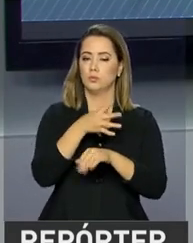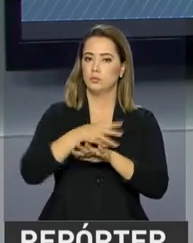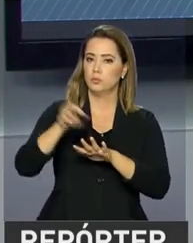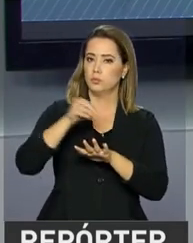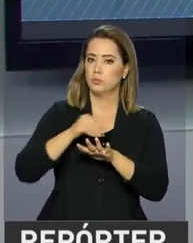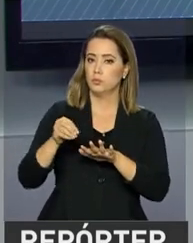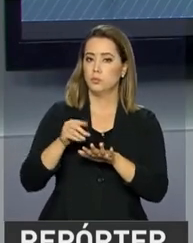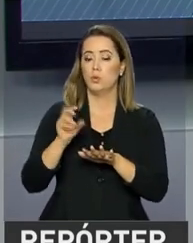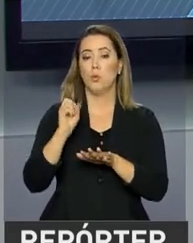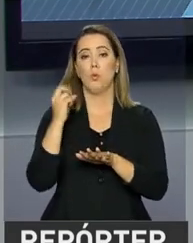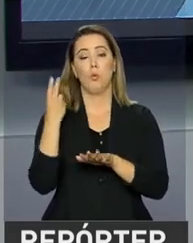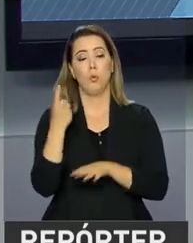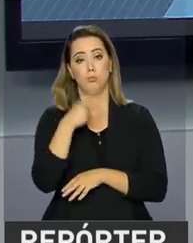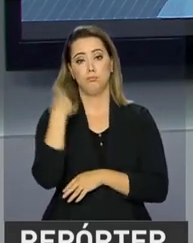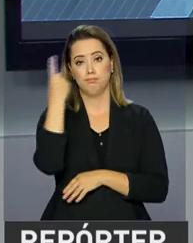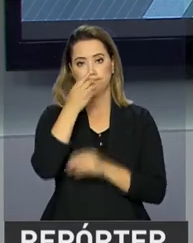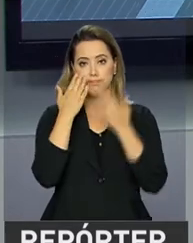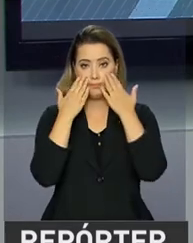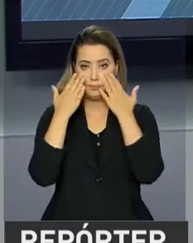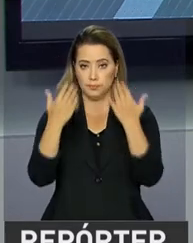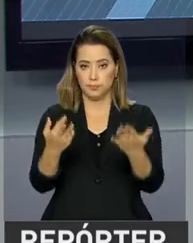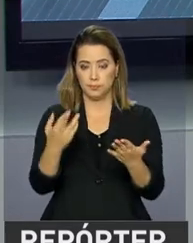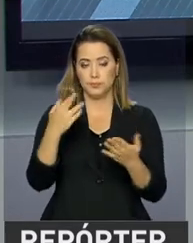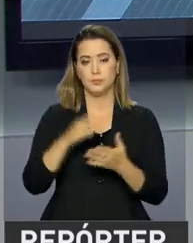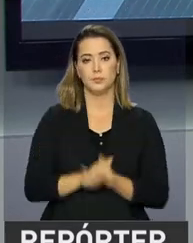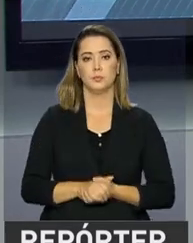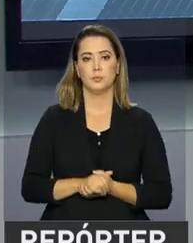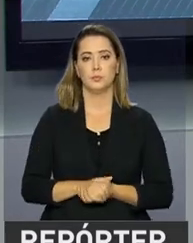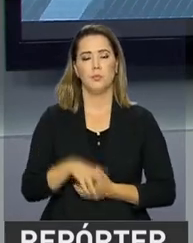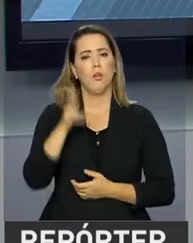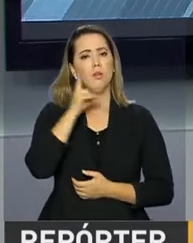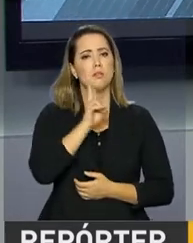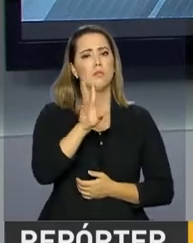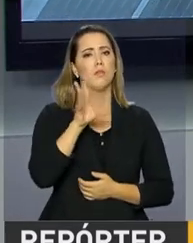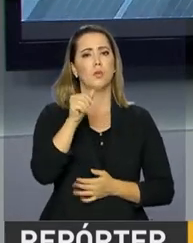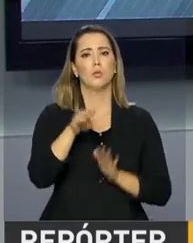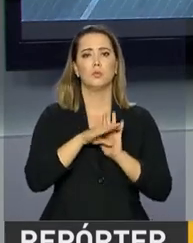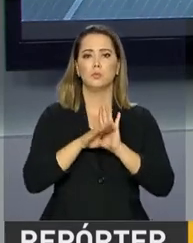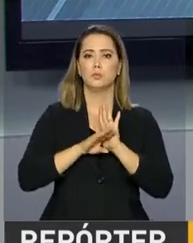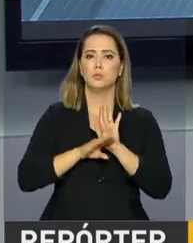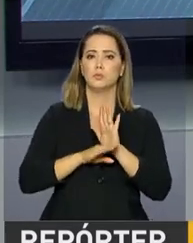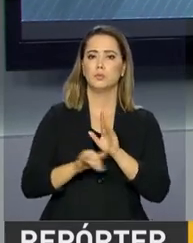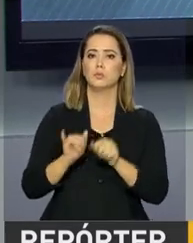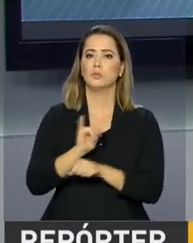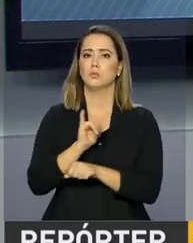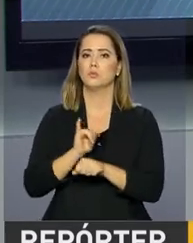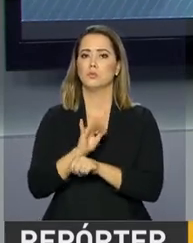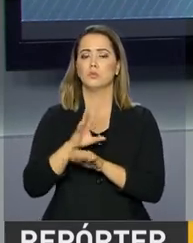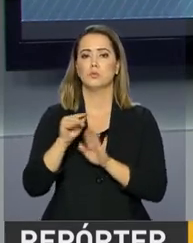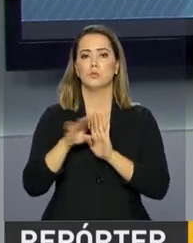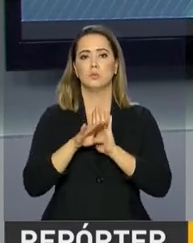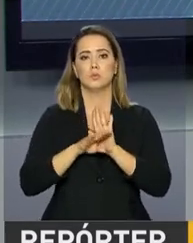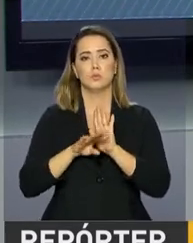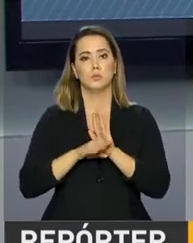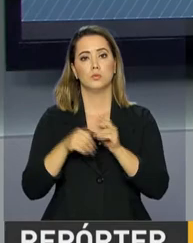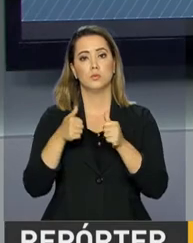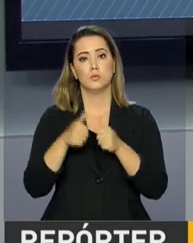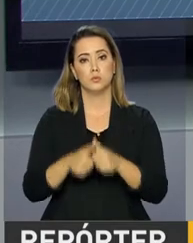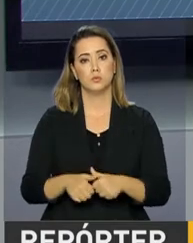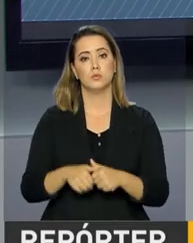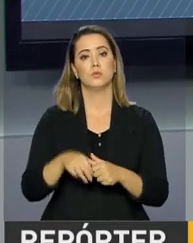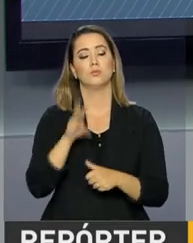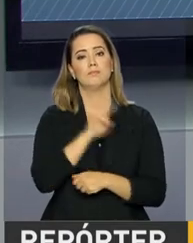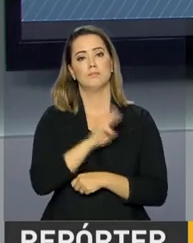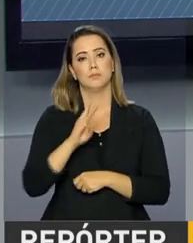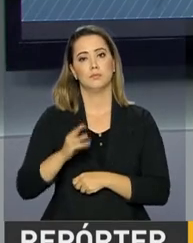informações ou em uma hora na nossa próxima edição você pode rever as nossas reportagens no youtube e toda a programação está